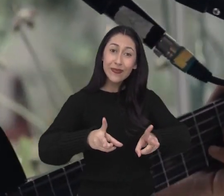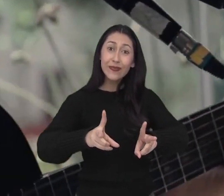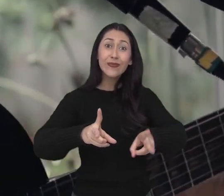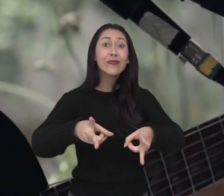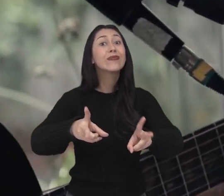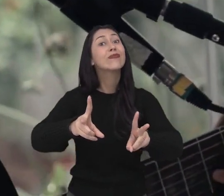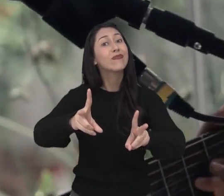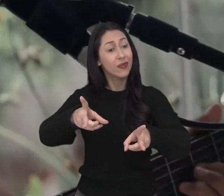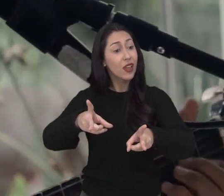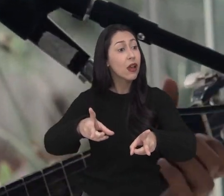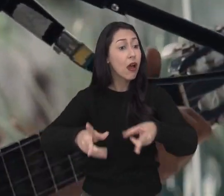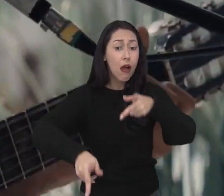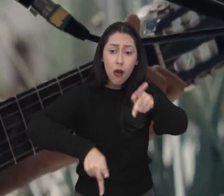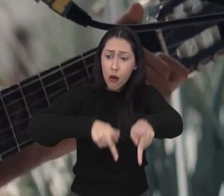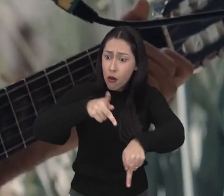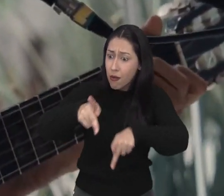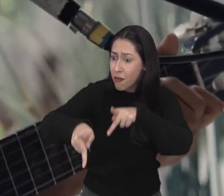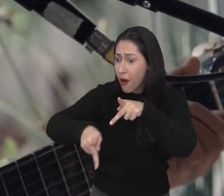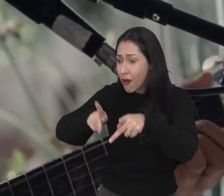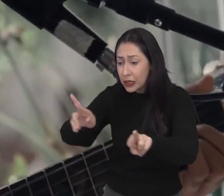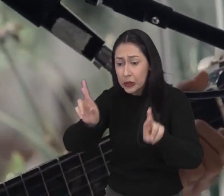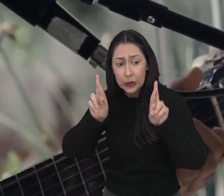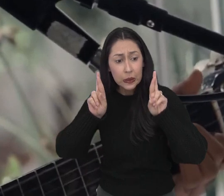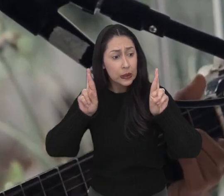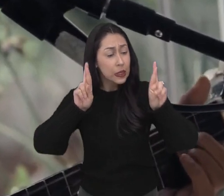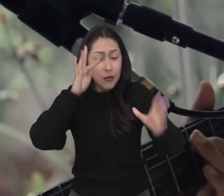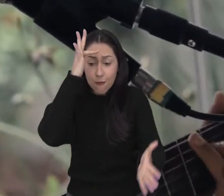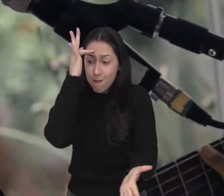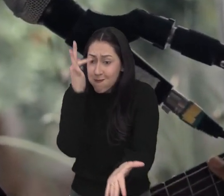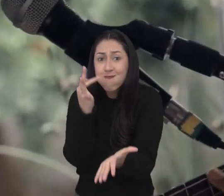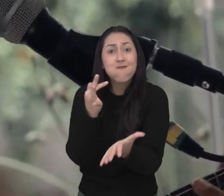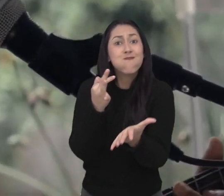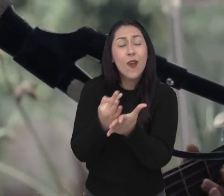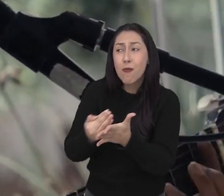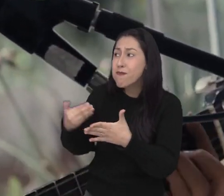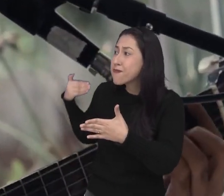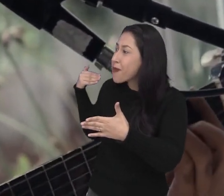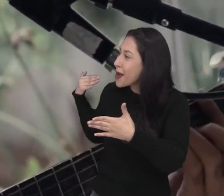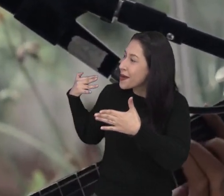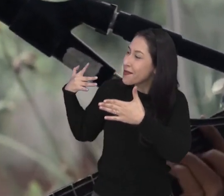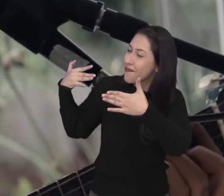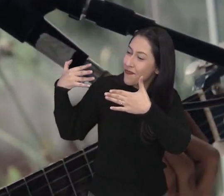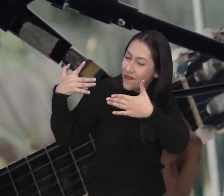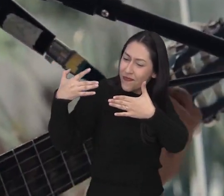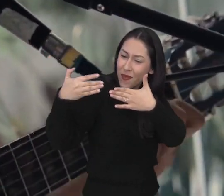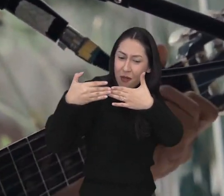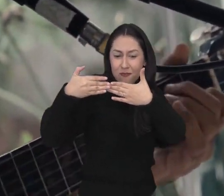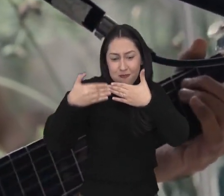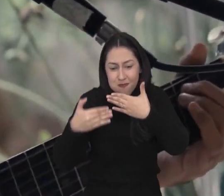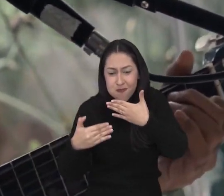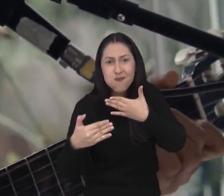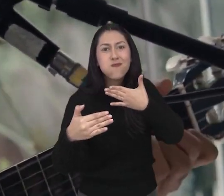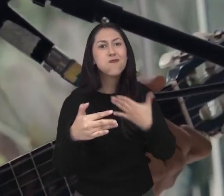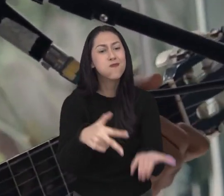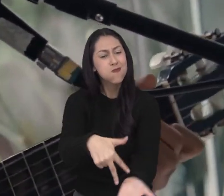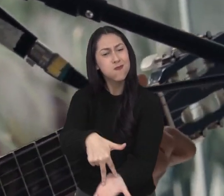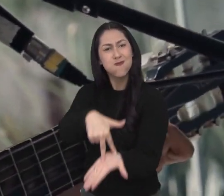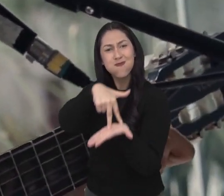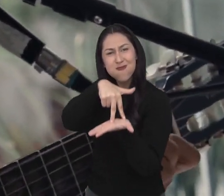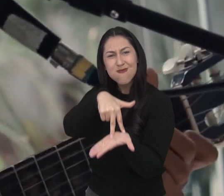ainda tenho muita fé na minha gente foi no passado é no presente e amanhã Vão